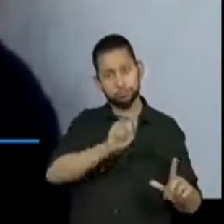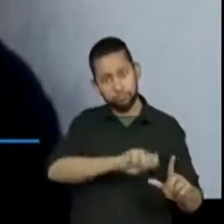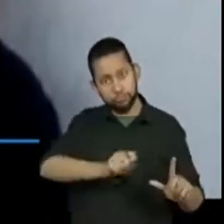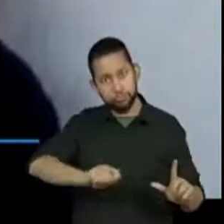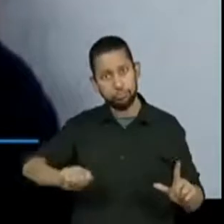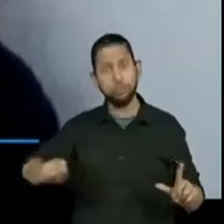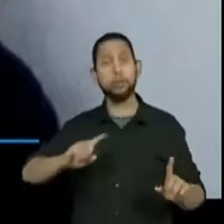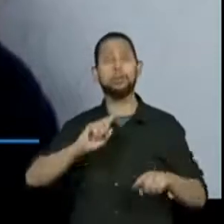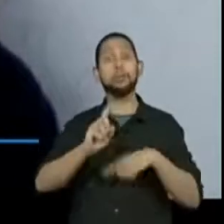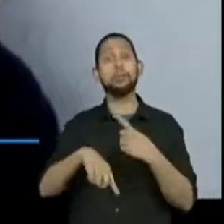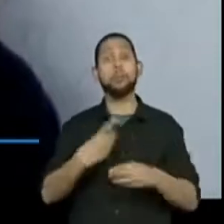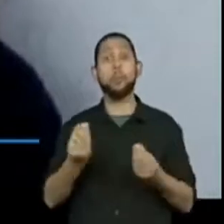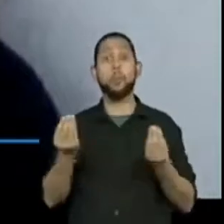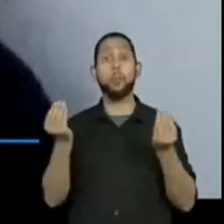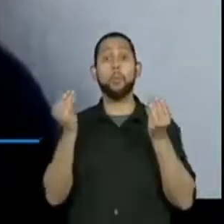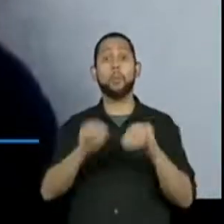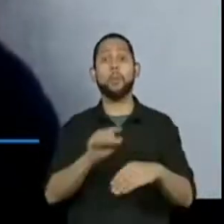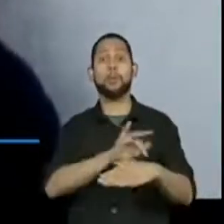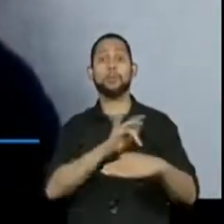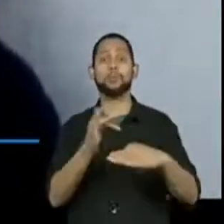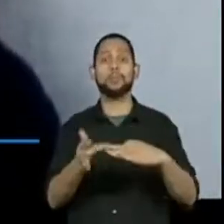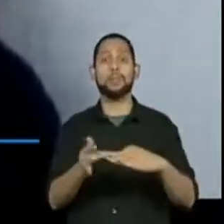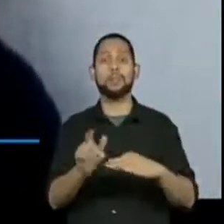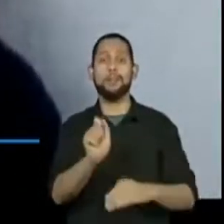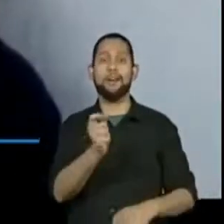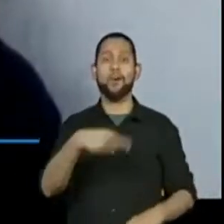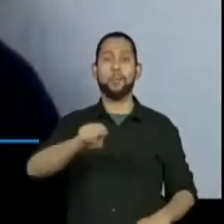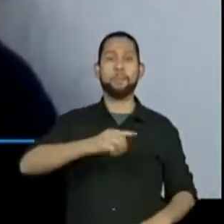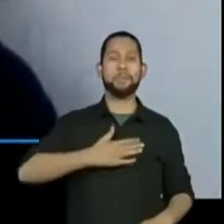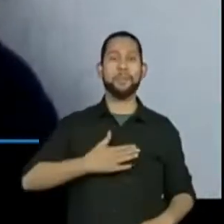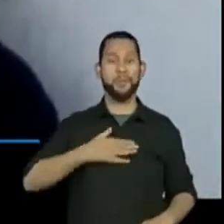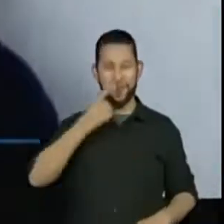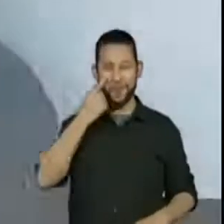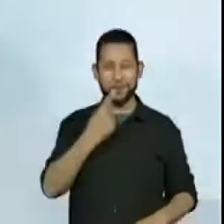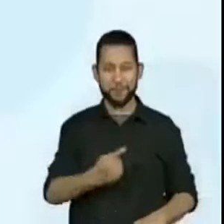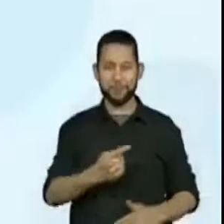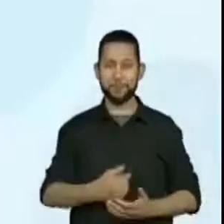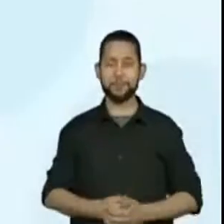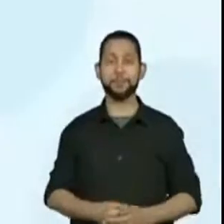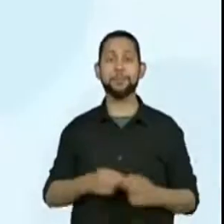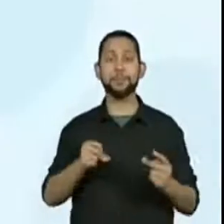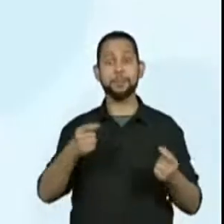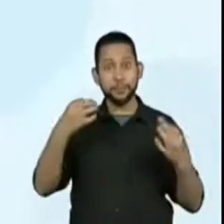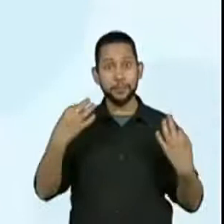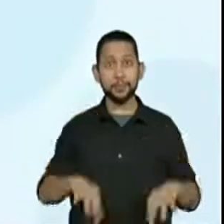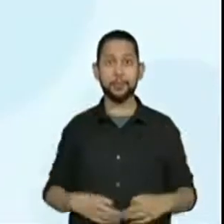rede social. Tá bom? Então vamos lá, oráculo. Vamos ver se eles acertaram.